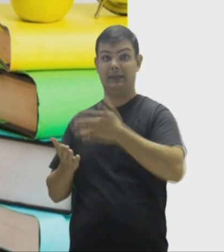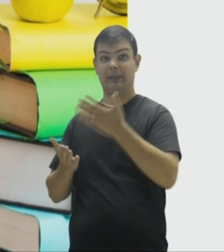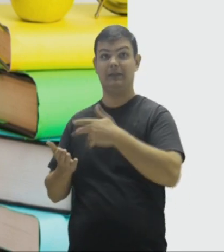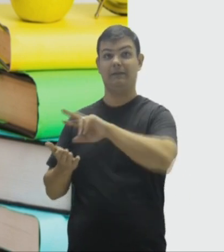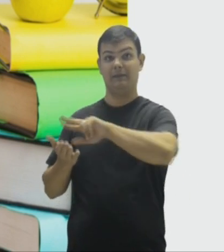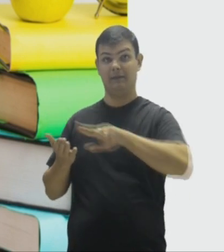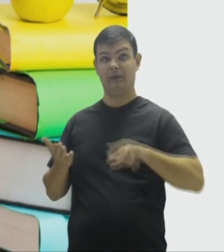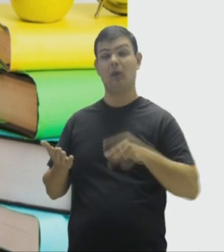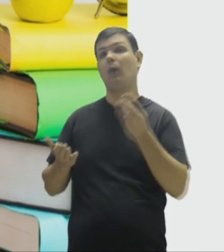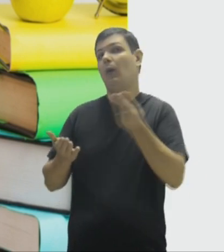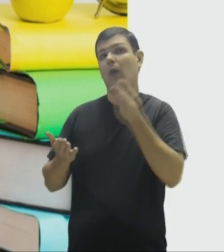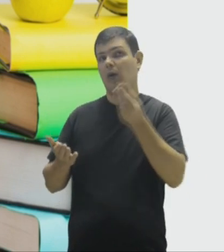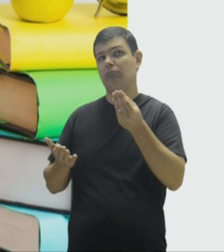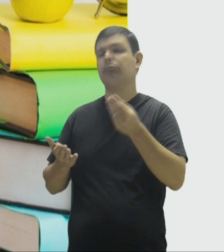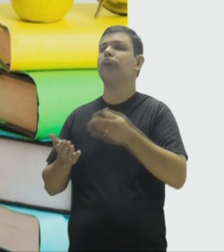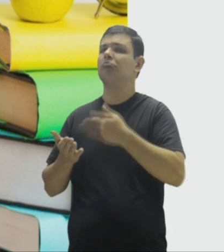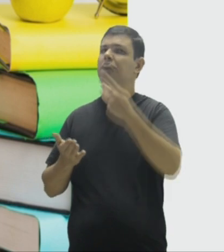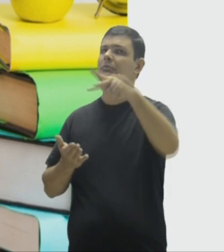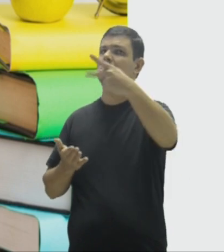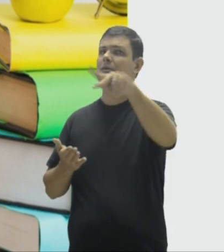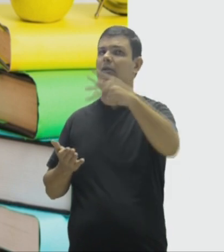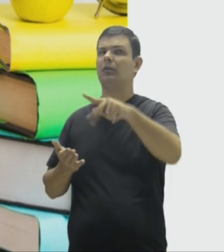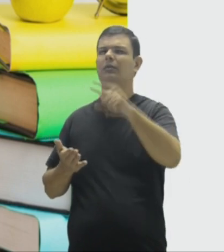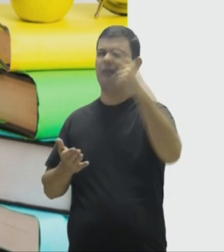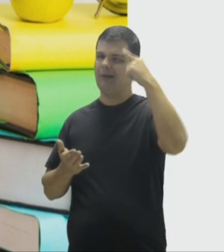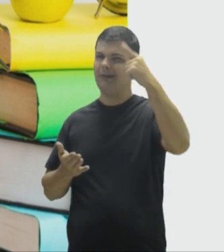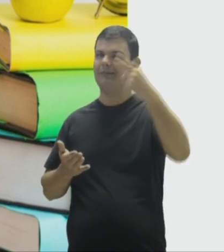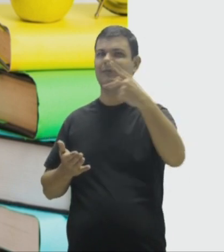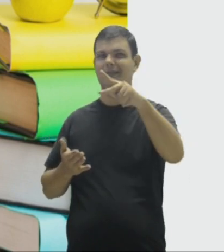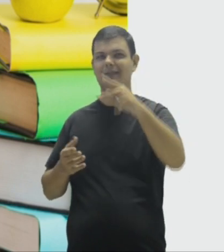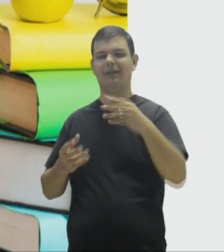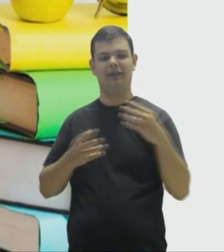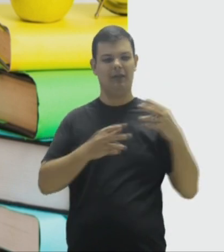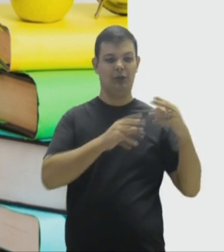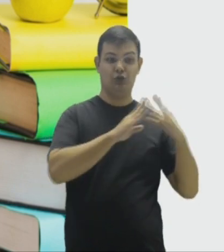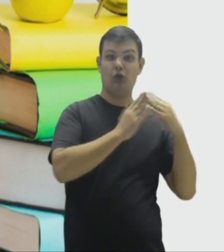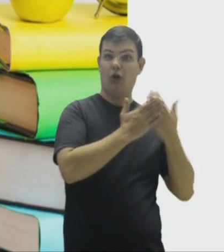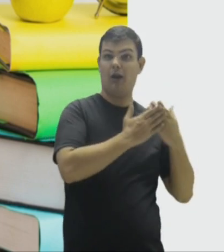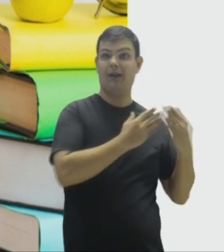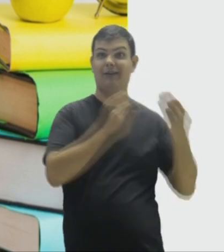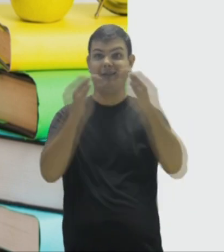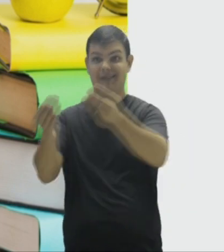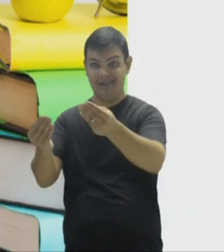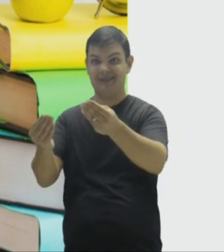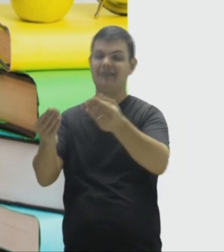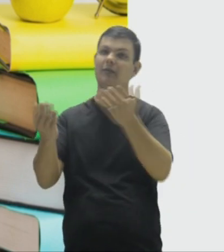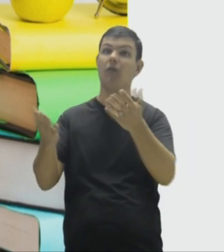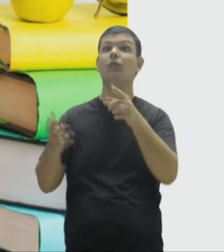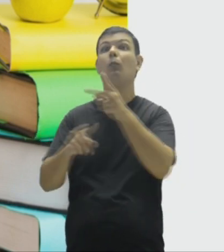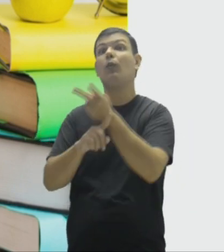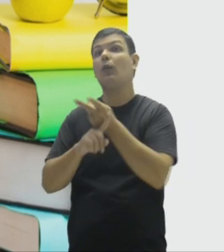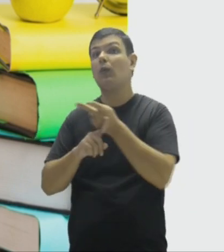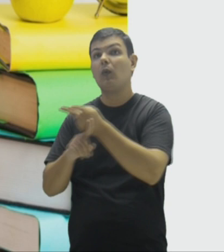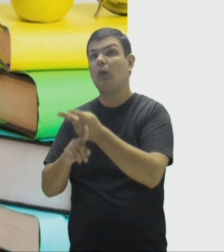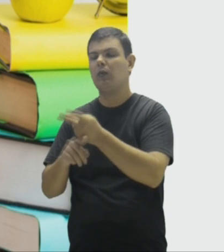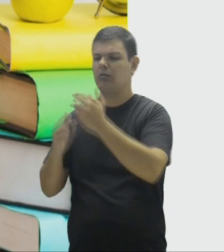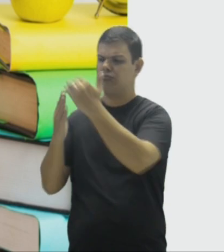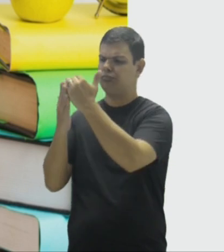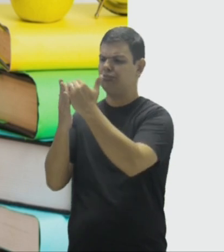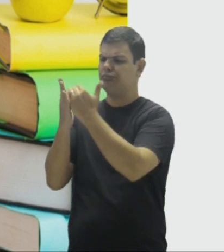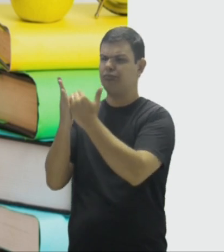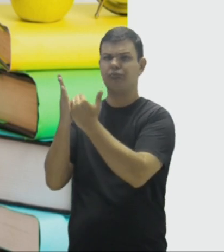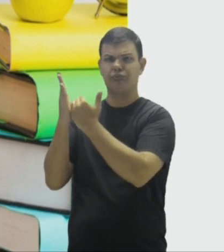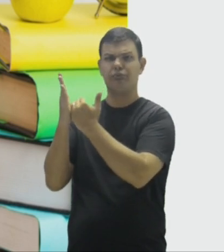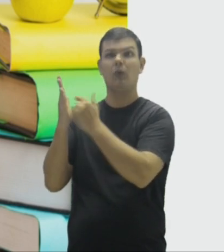essa aula, com o seu livro didático, aquele livro que você tem, que você recebeu lá na escola. Você procura no sumário do